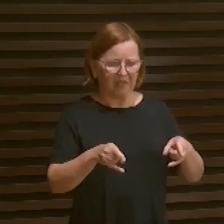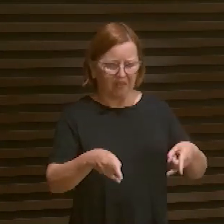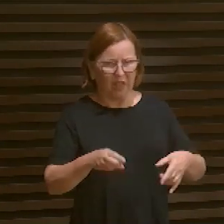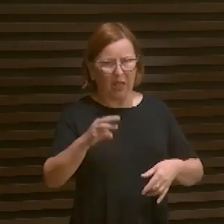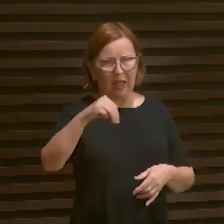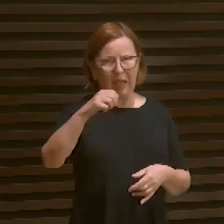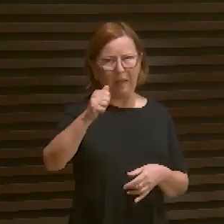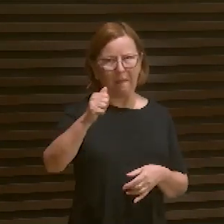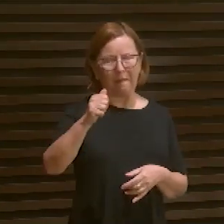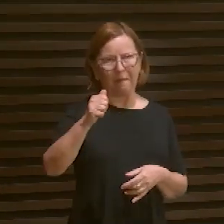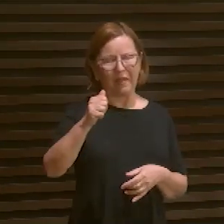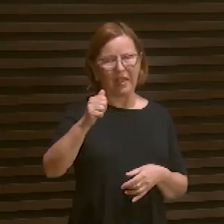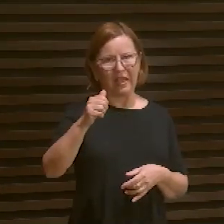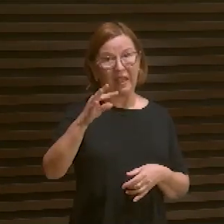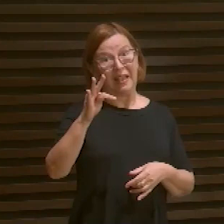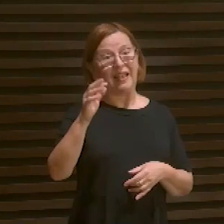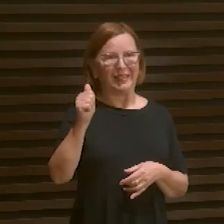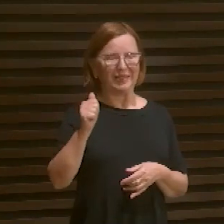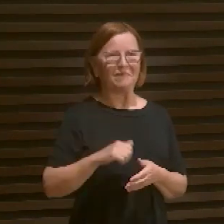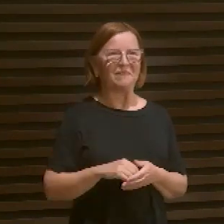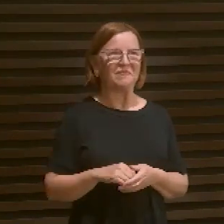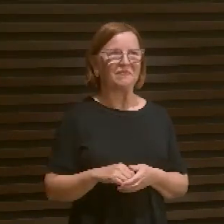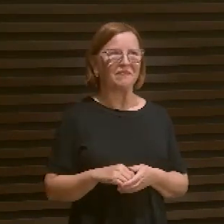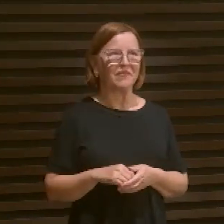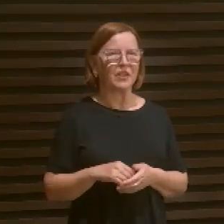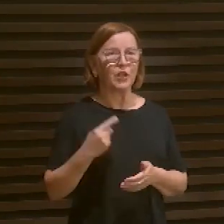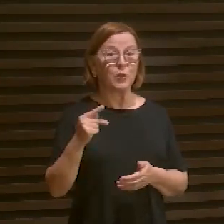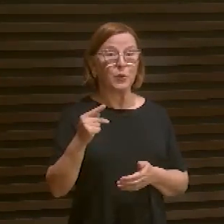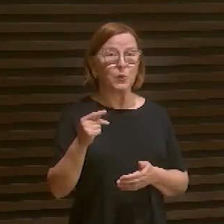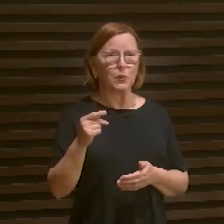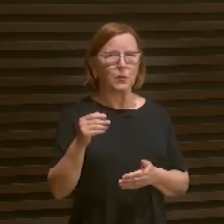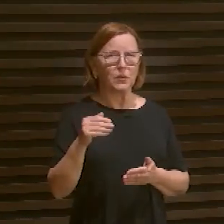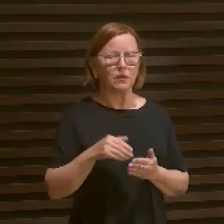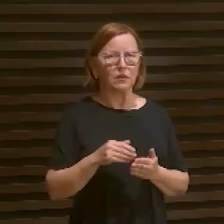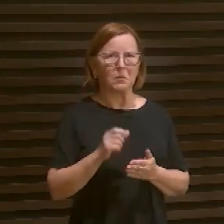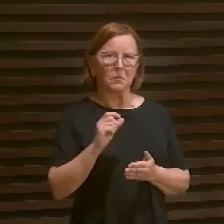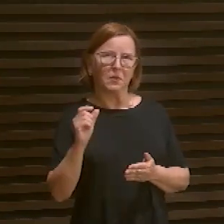Lá dentro da mata, as suas últimas palavras